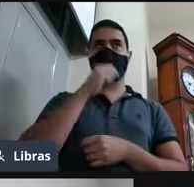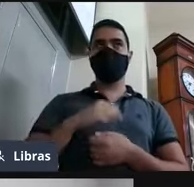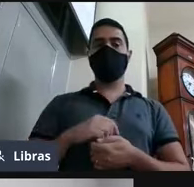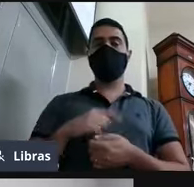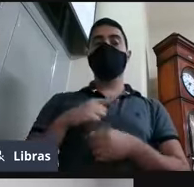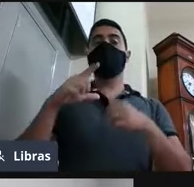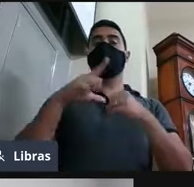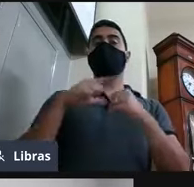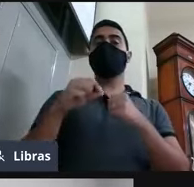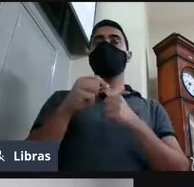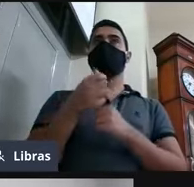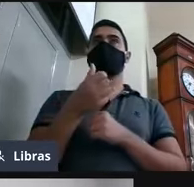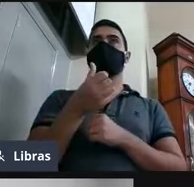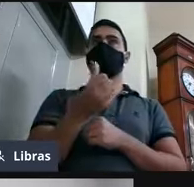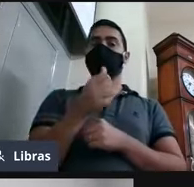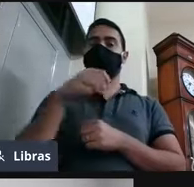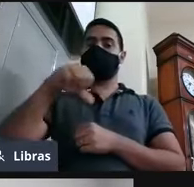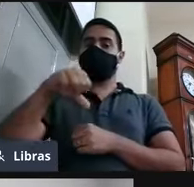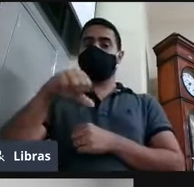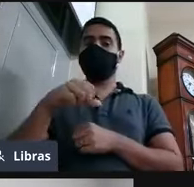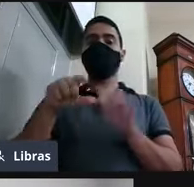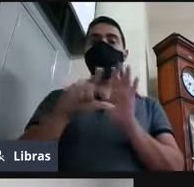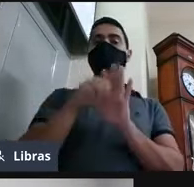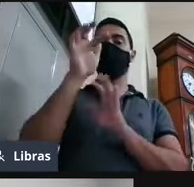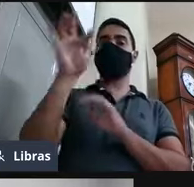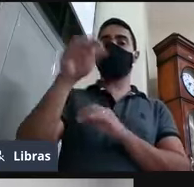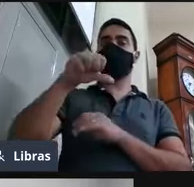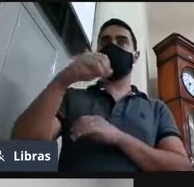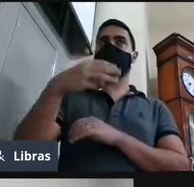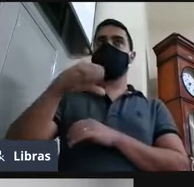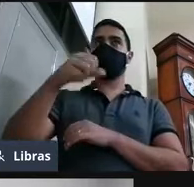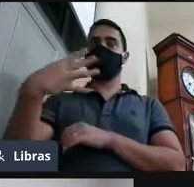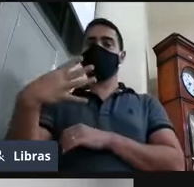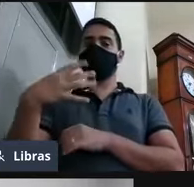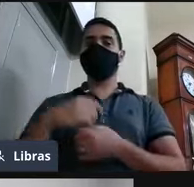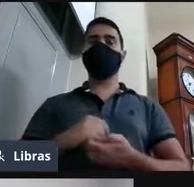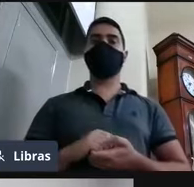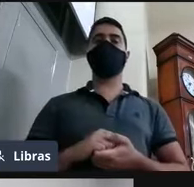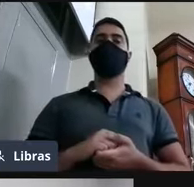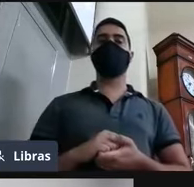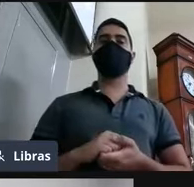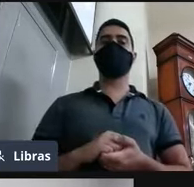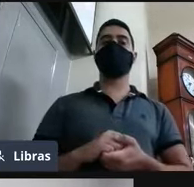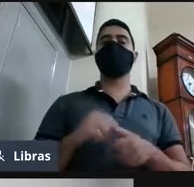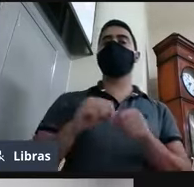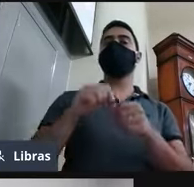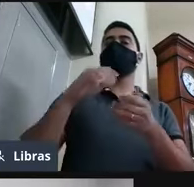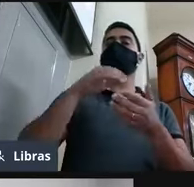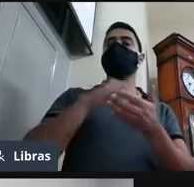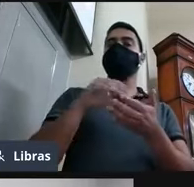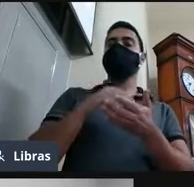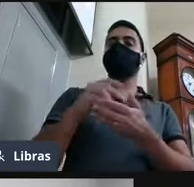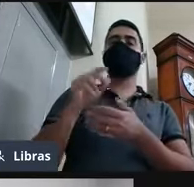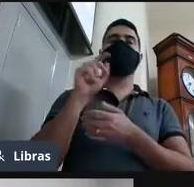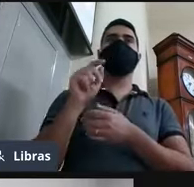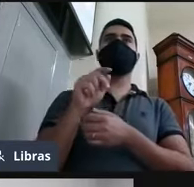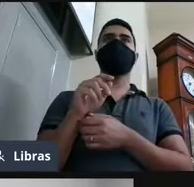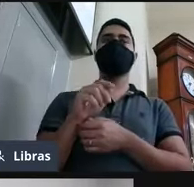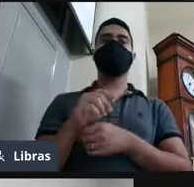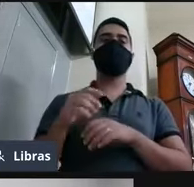artigo 69, parágrafo 5º da Lei Federal 9394 de 96, editada para a Secretaria do Tesouro Nacional.